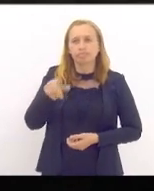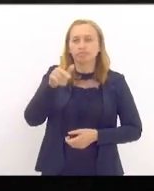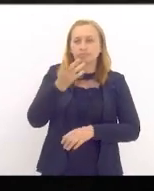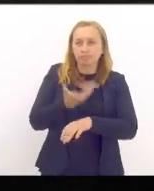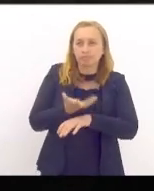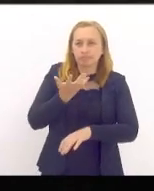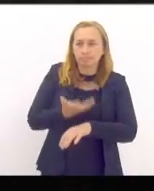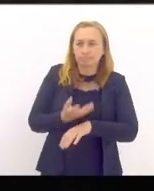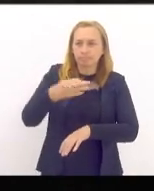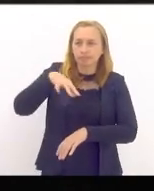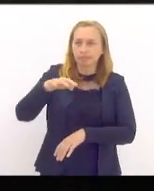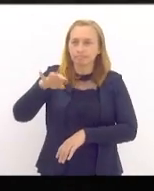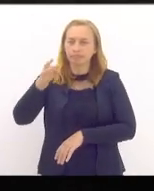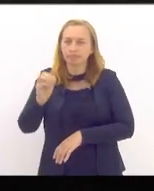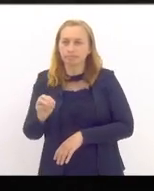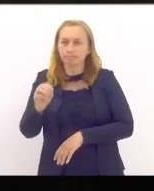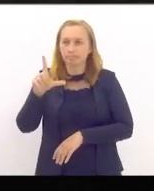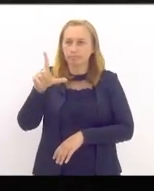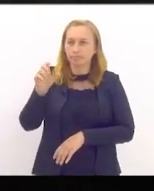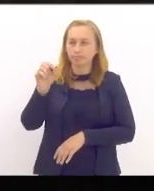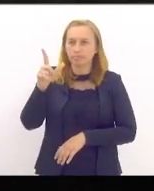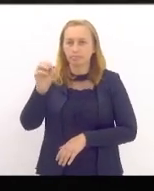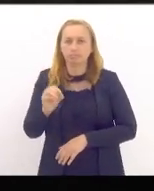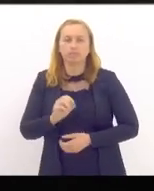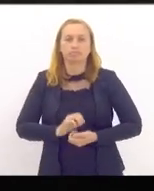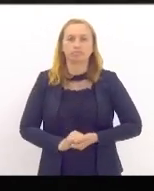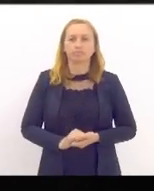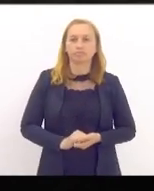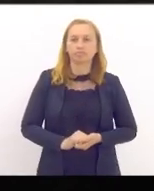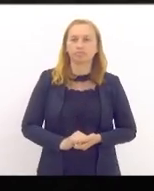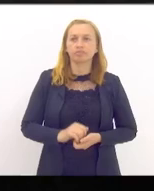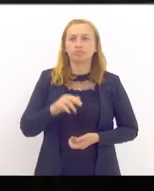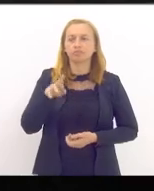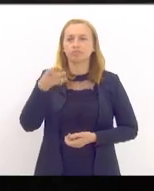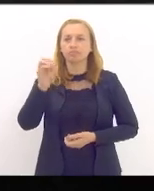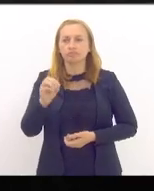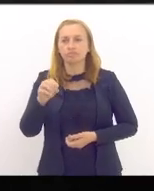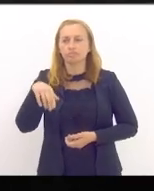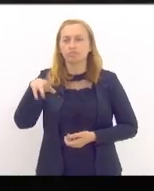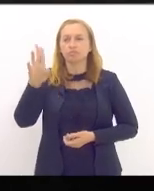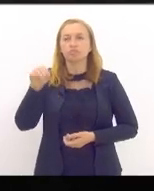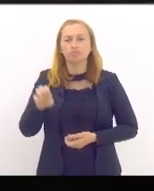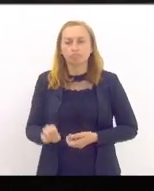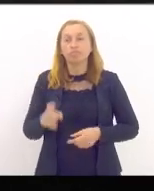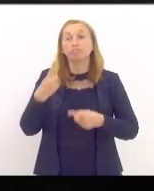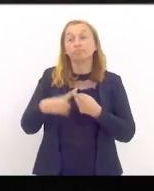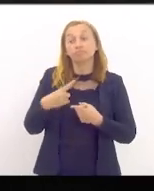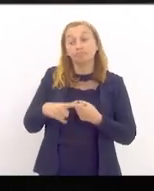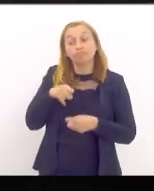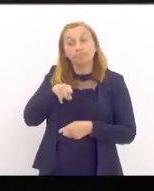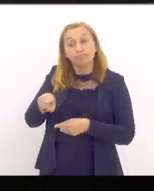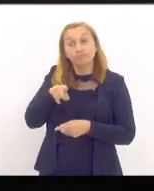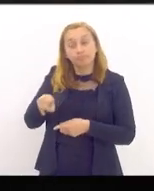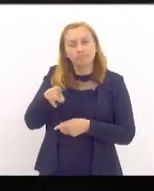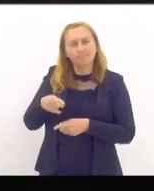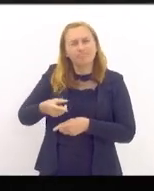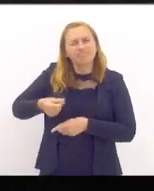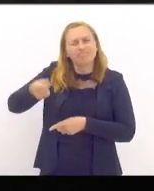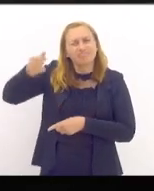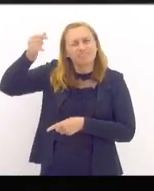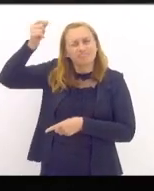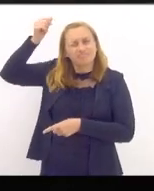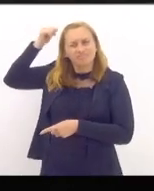Praça Mário Lago e o buraco do lume é porque ali antigamente